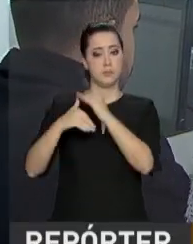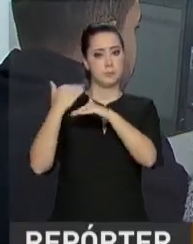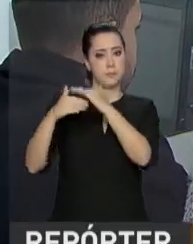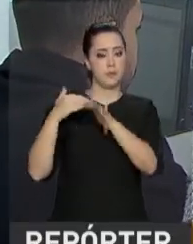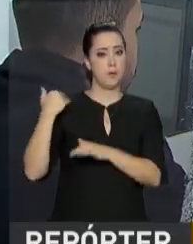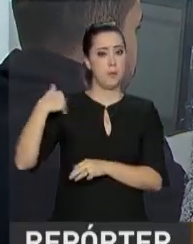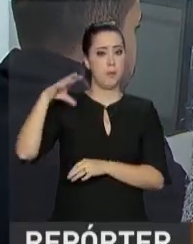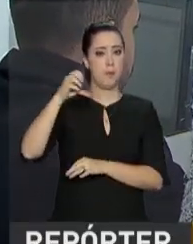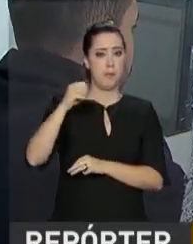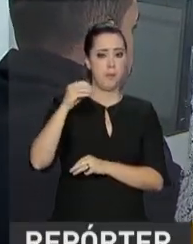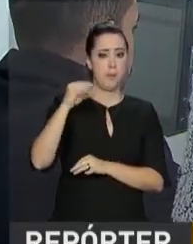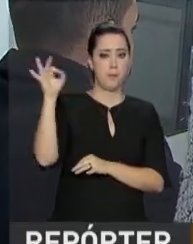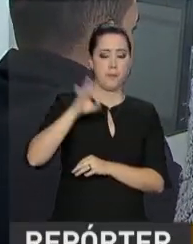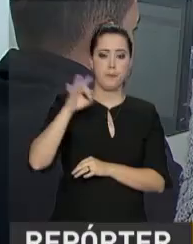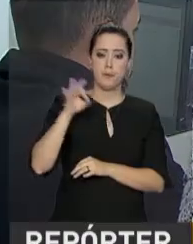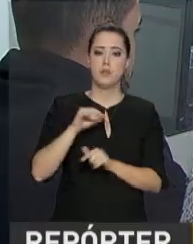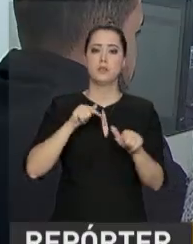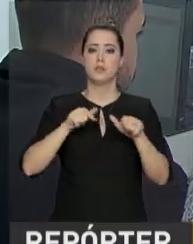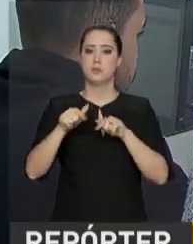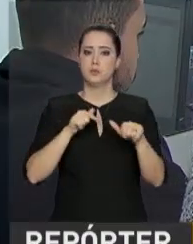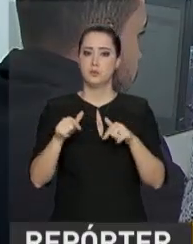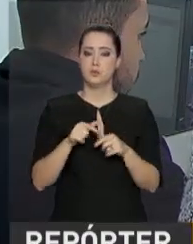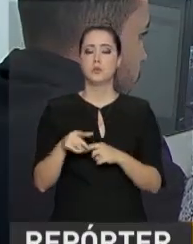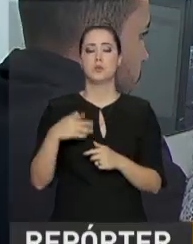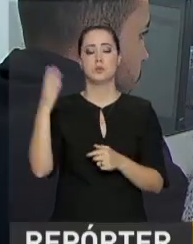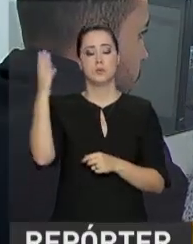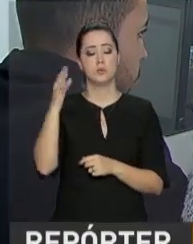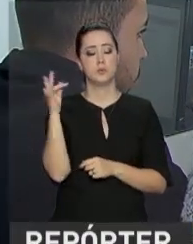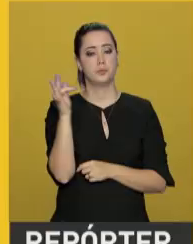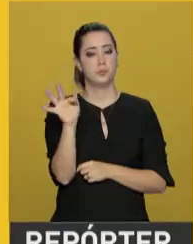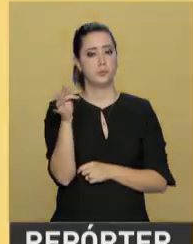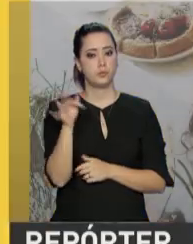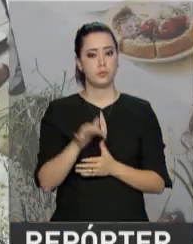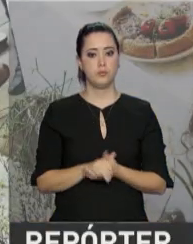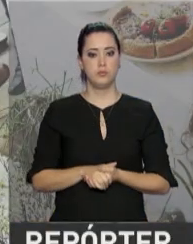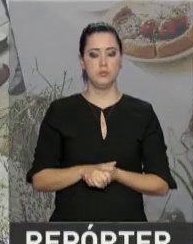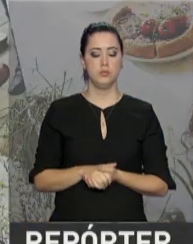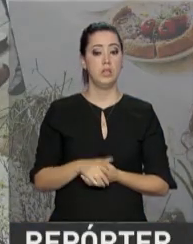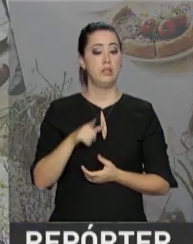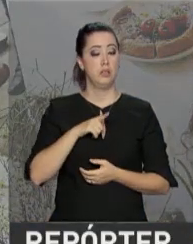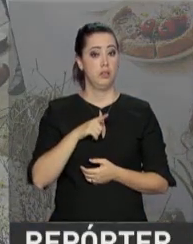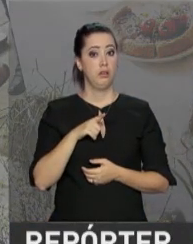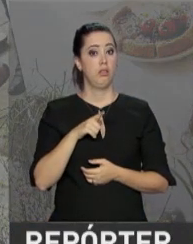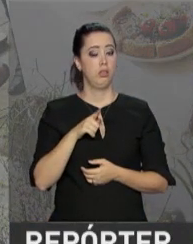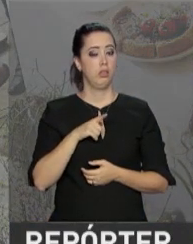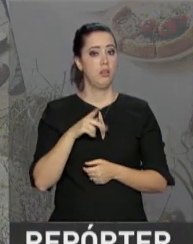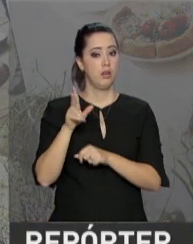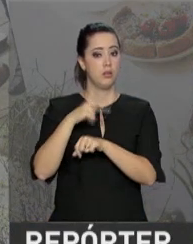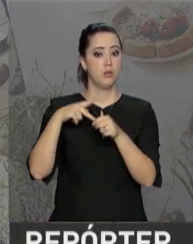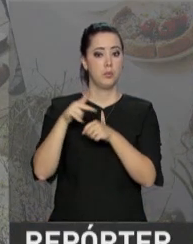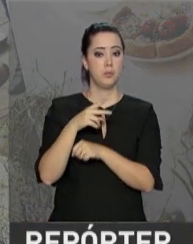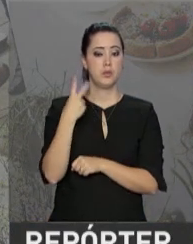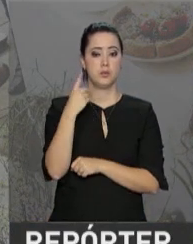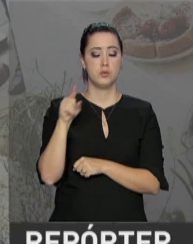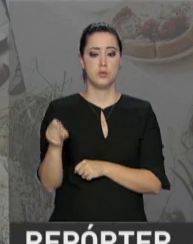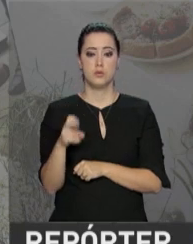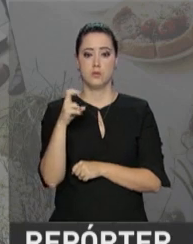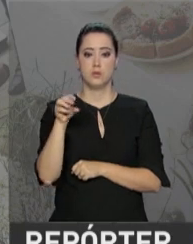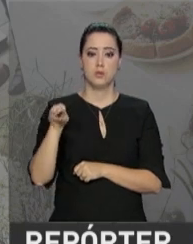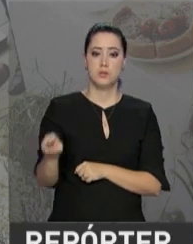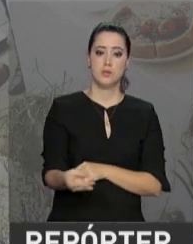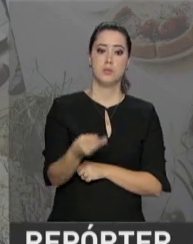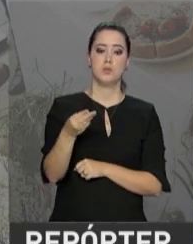90 por cento dos empregos formais em fevereiro há no país dois milhões e meio de micro e pequenas